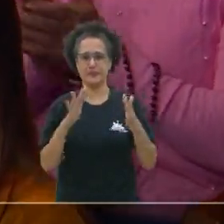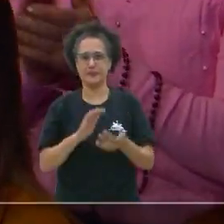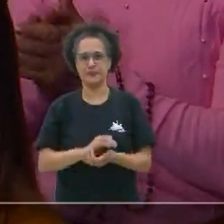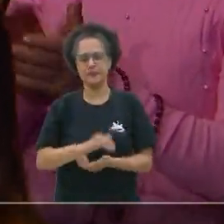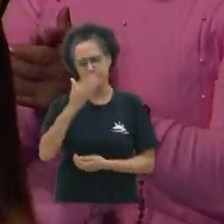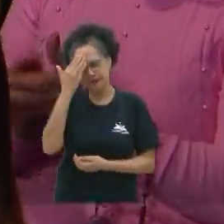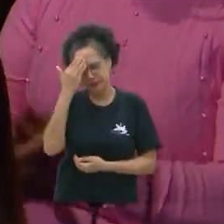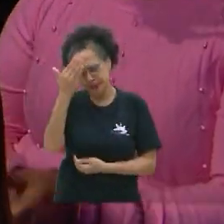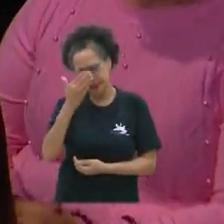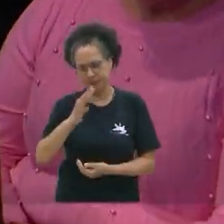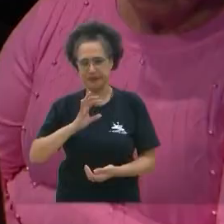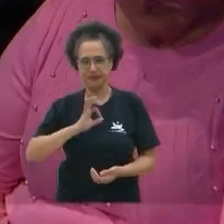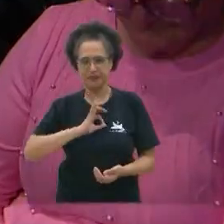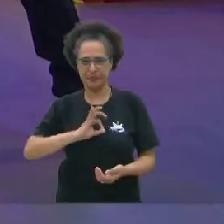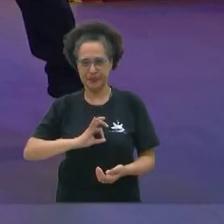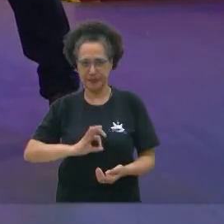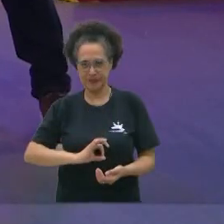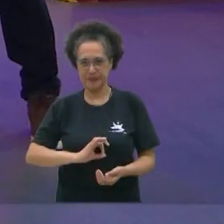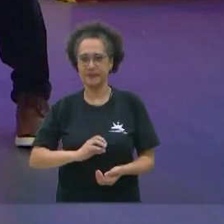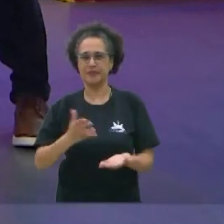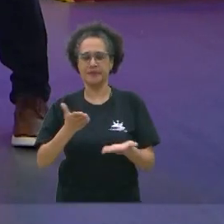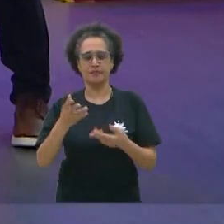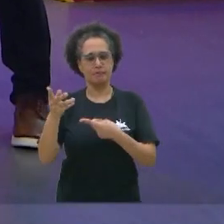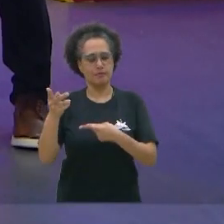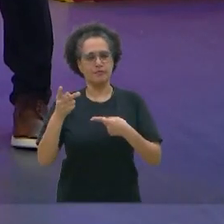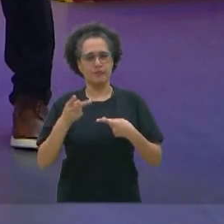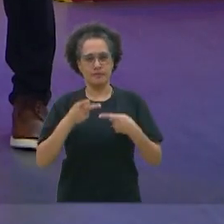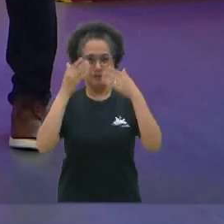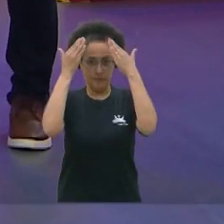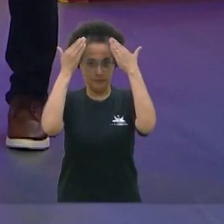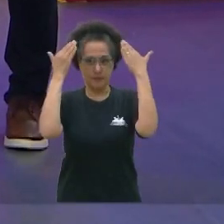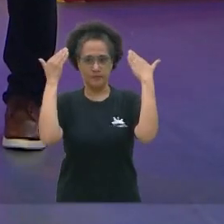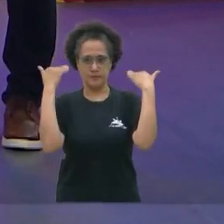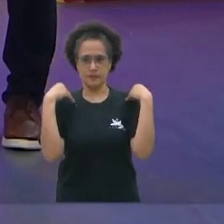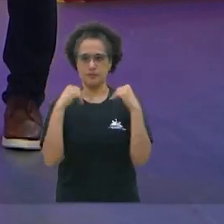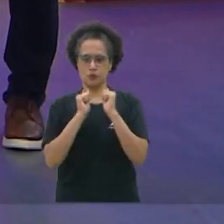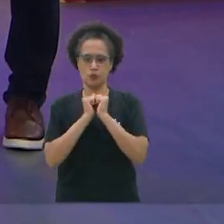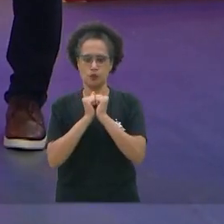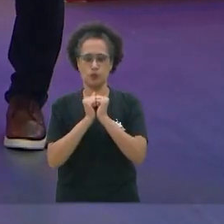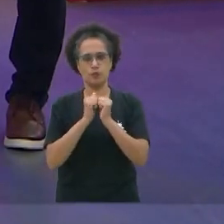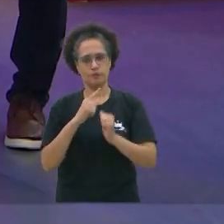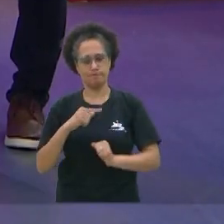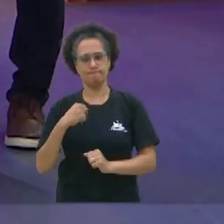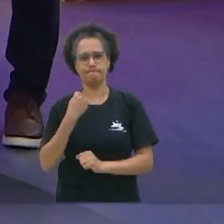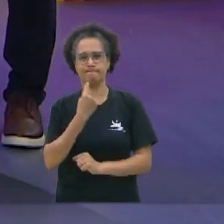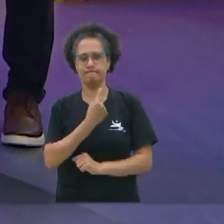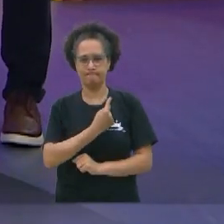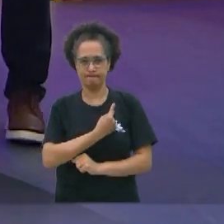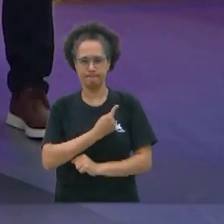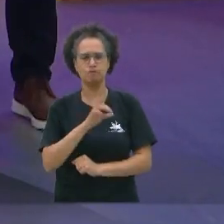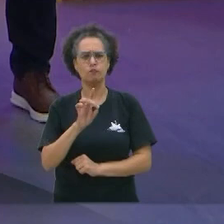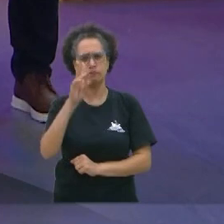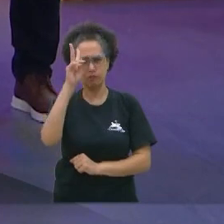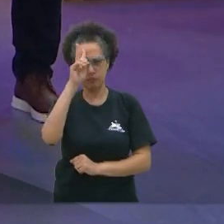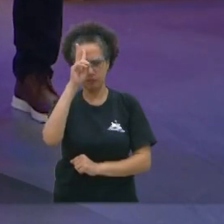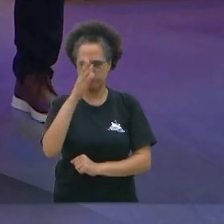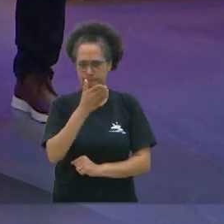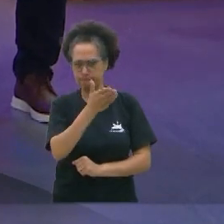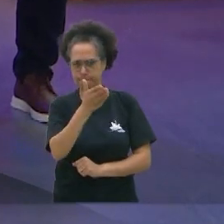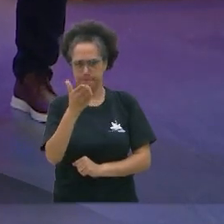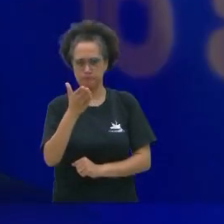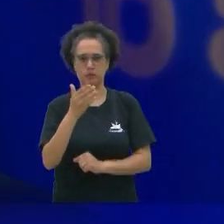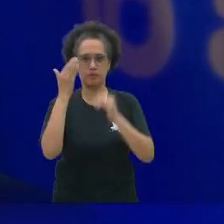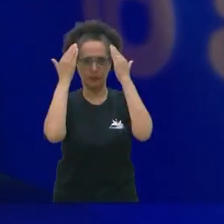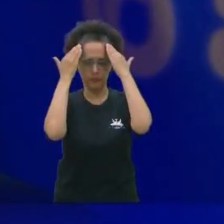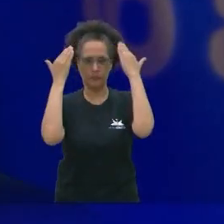Obrigado, padre. Quero convidar também a irmã de se juntar conosco. Gente, eu quero só lembrar, a irmã